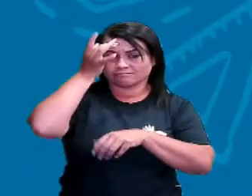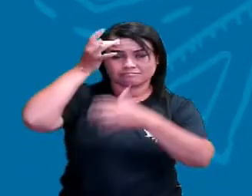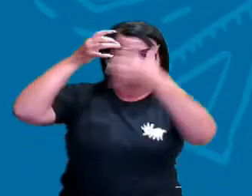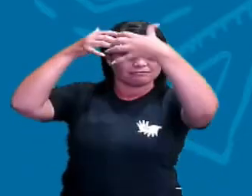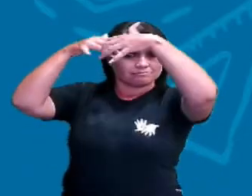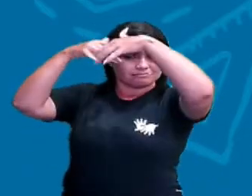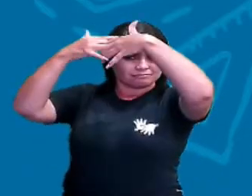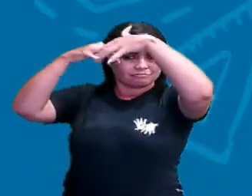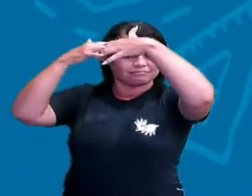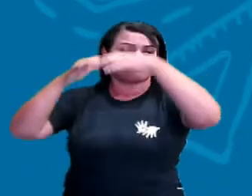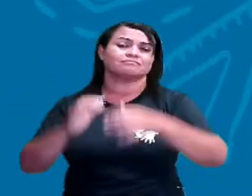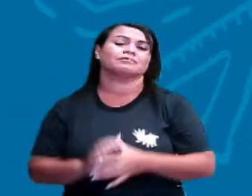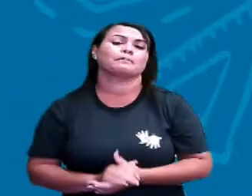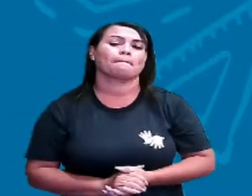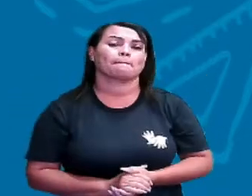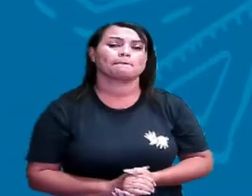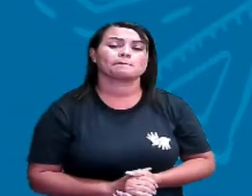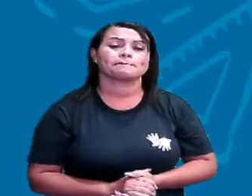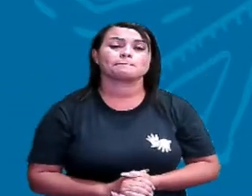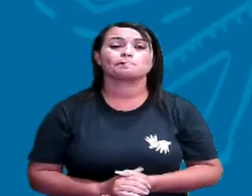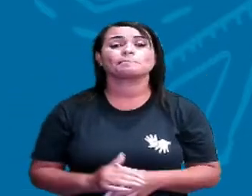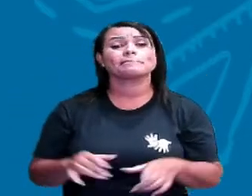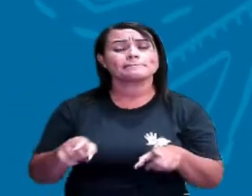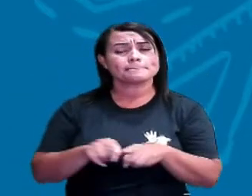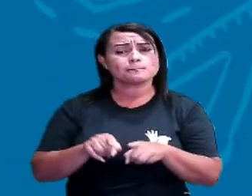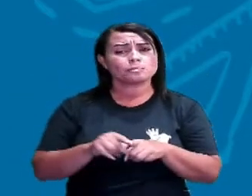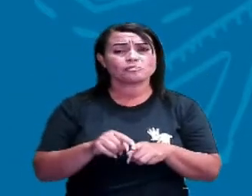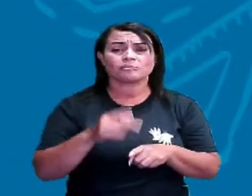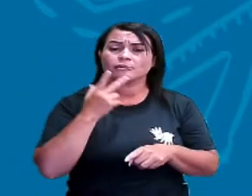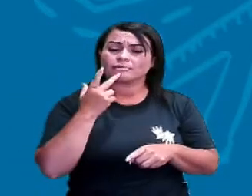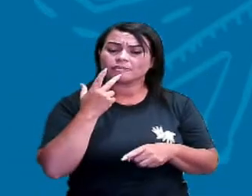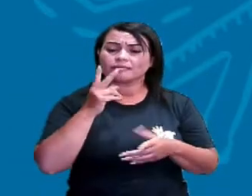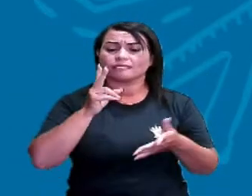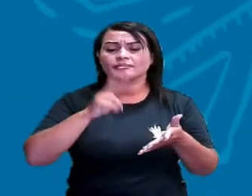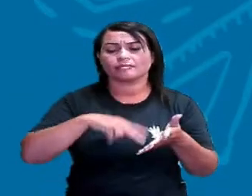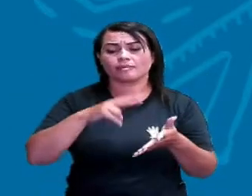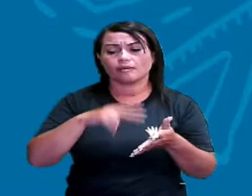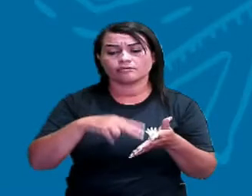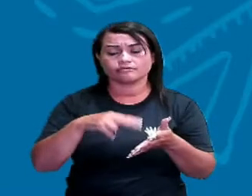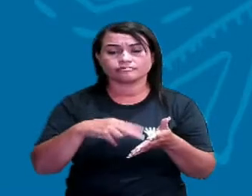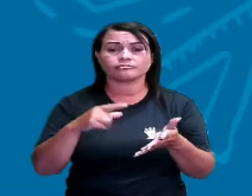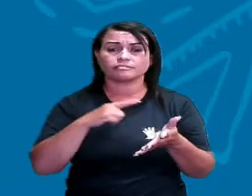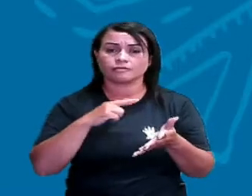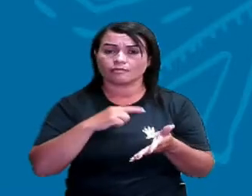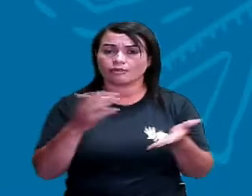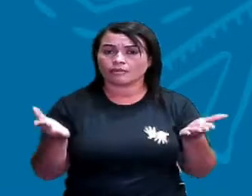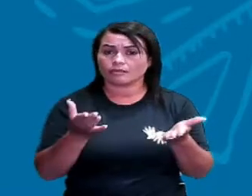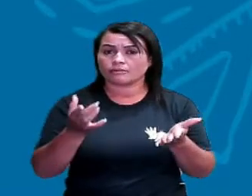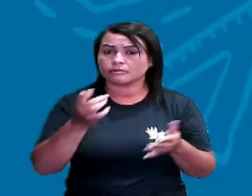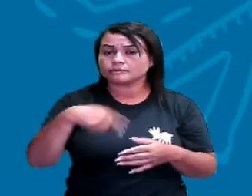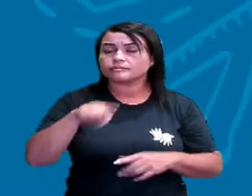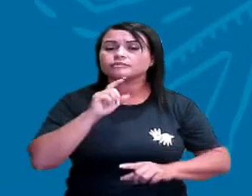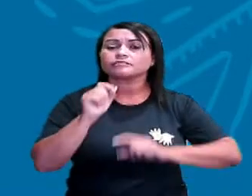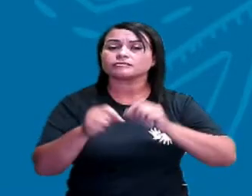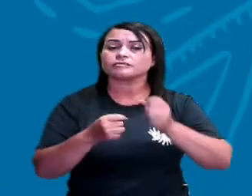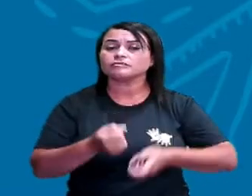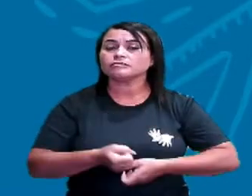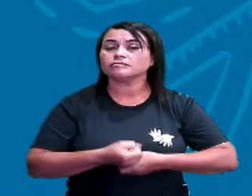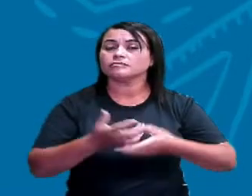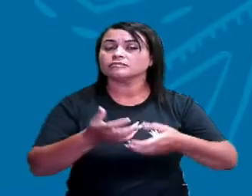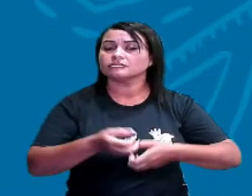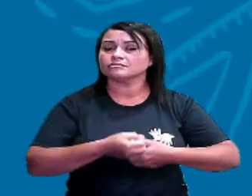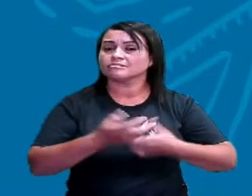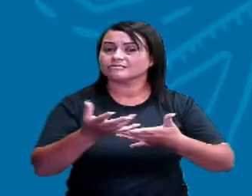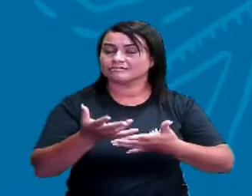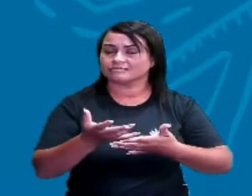cérebro, ok? E falando em leitura, eu trouxe para vocês um